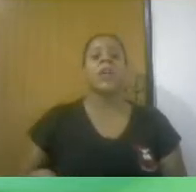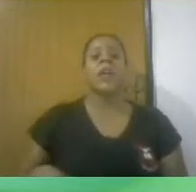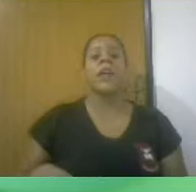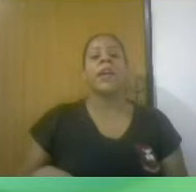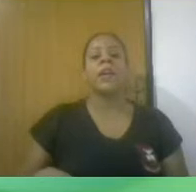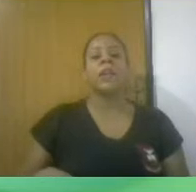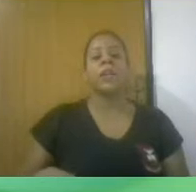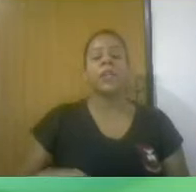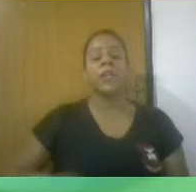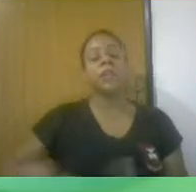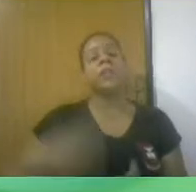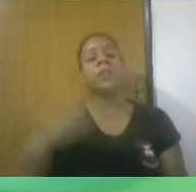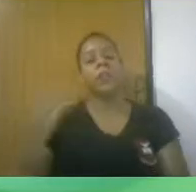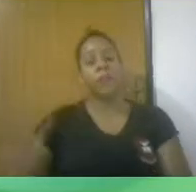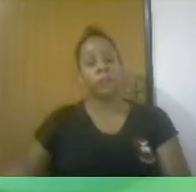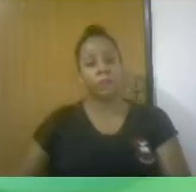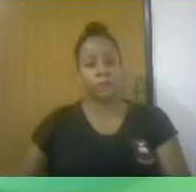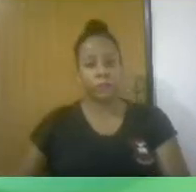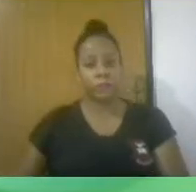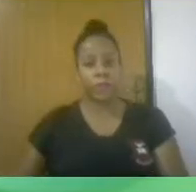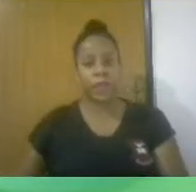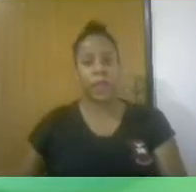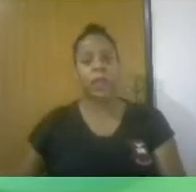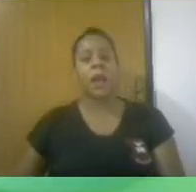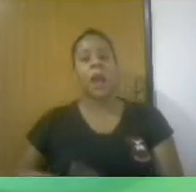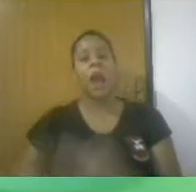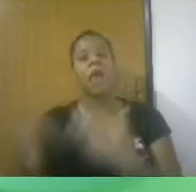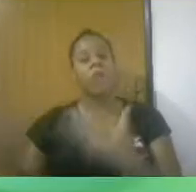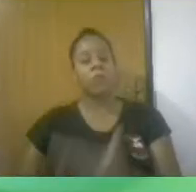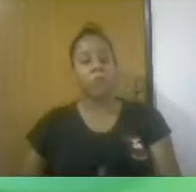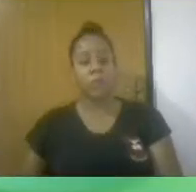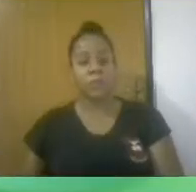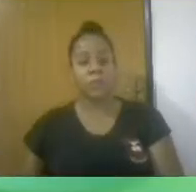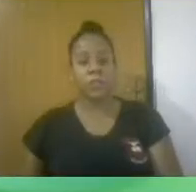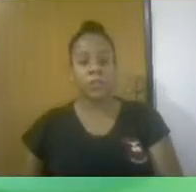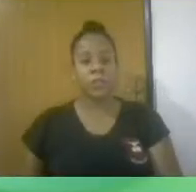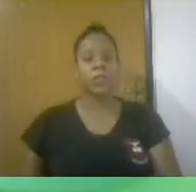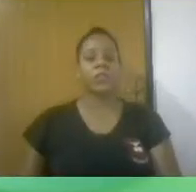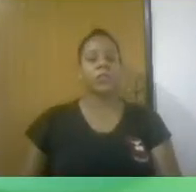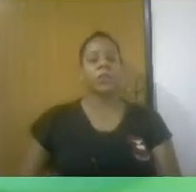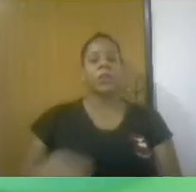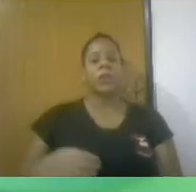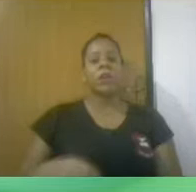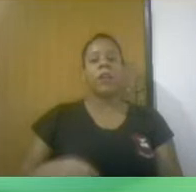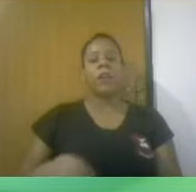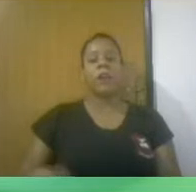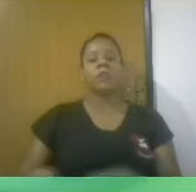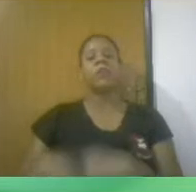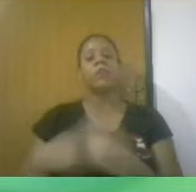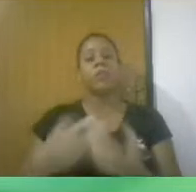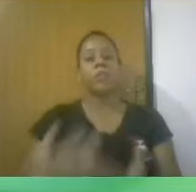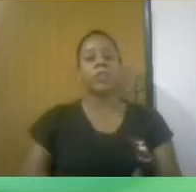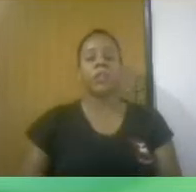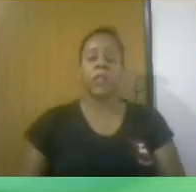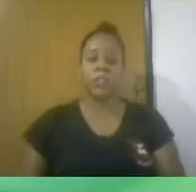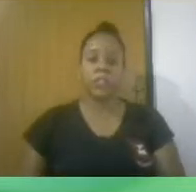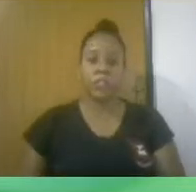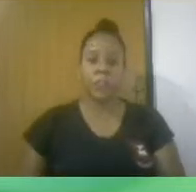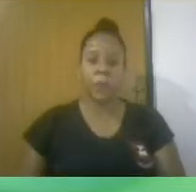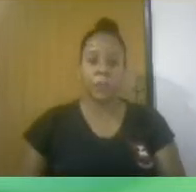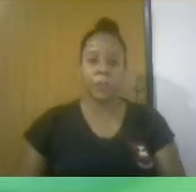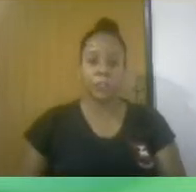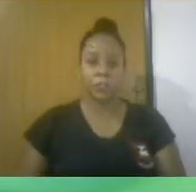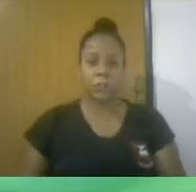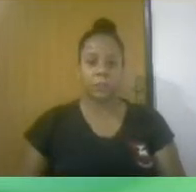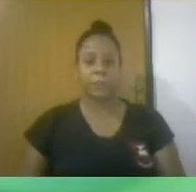indígenas, eles ensinavam, né, a outros indígenas, né, as funções que eles